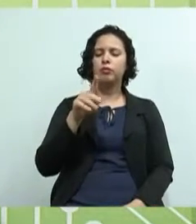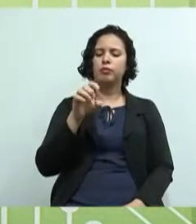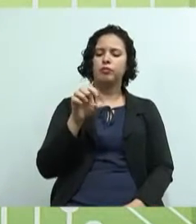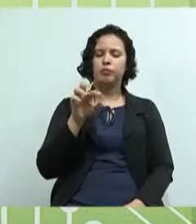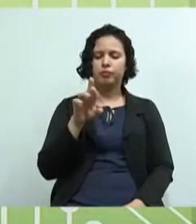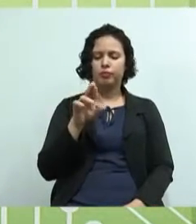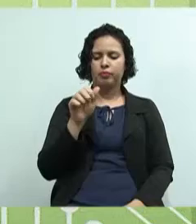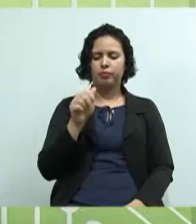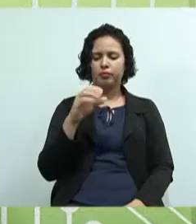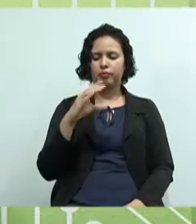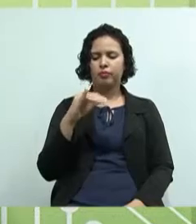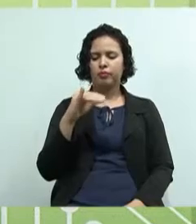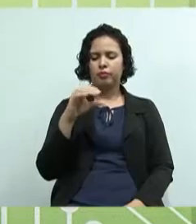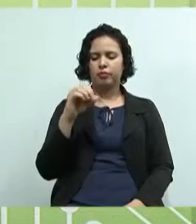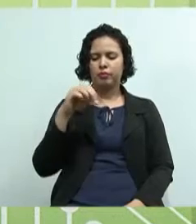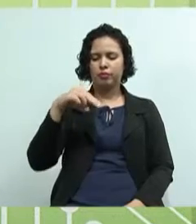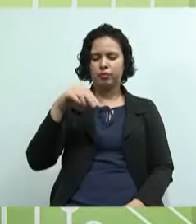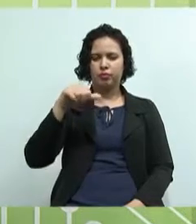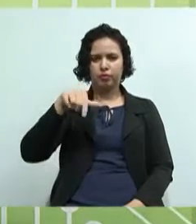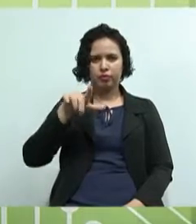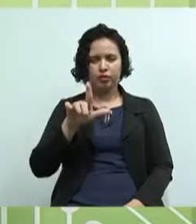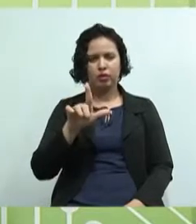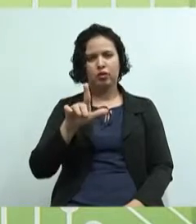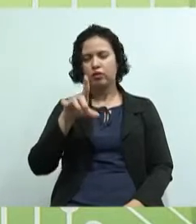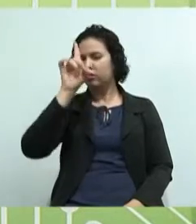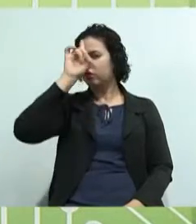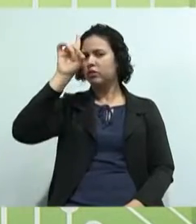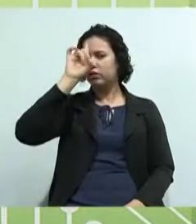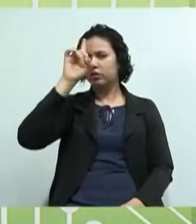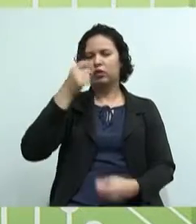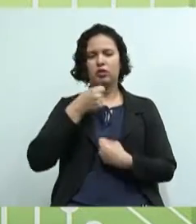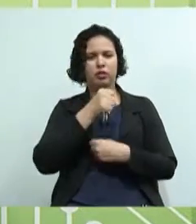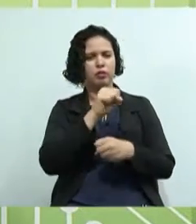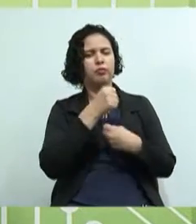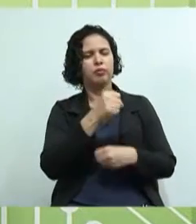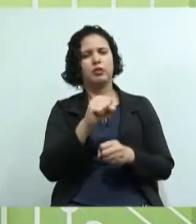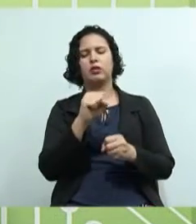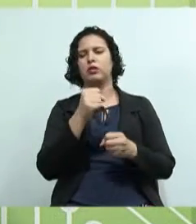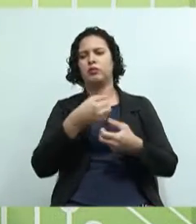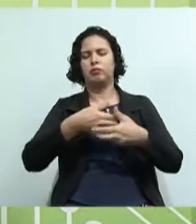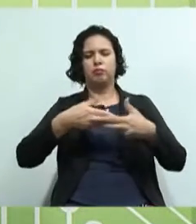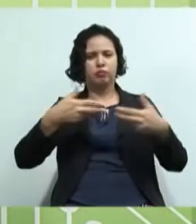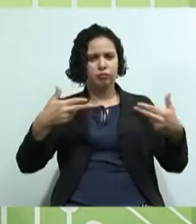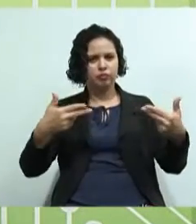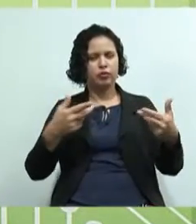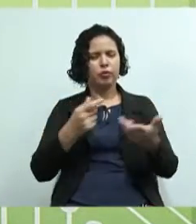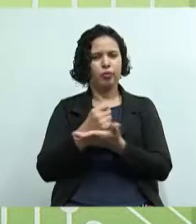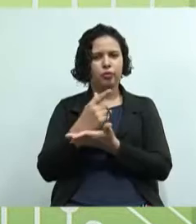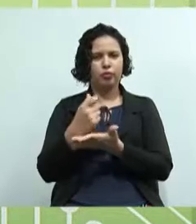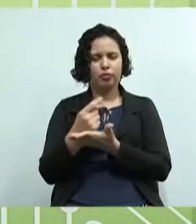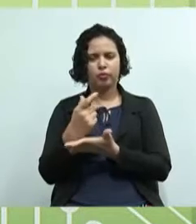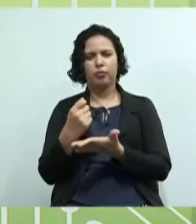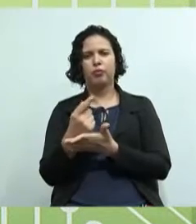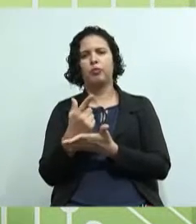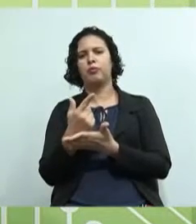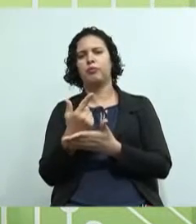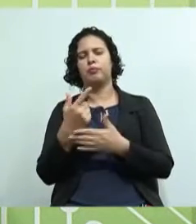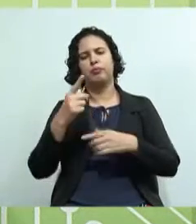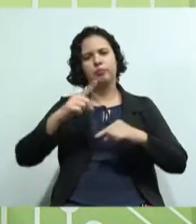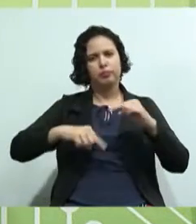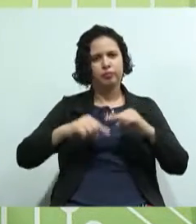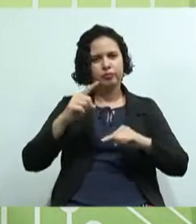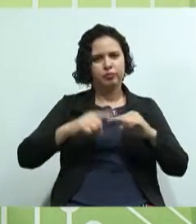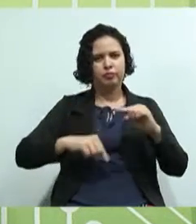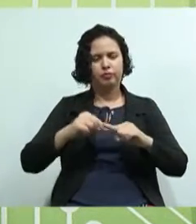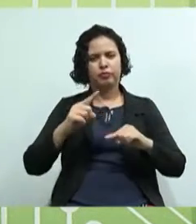o funcionário do dia a dia, a rotina de limpeza, de roteirização, a rotina de compras, né, de equipamentos ou